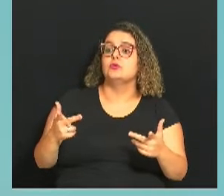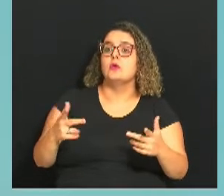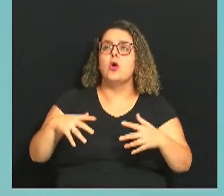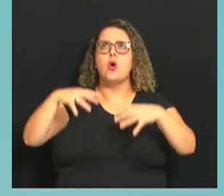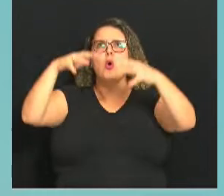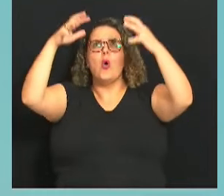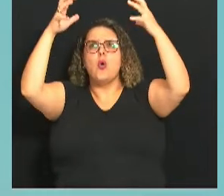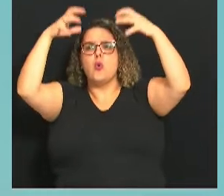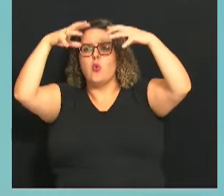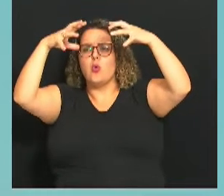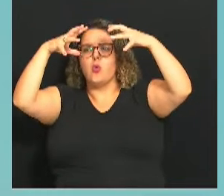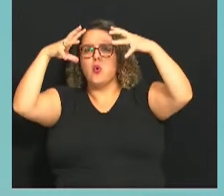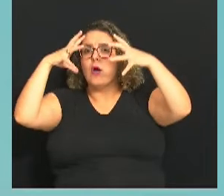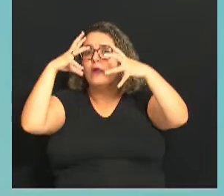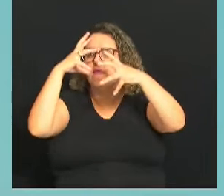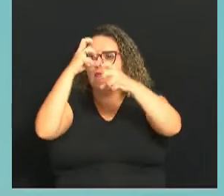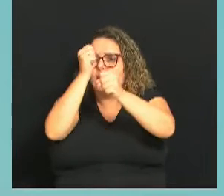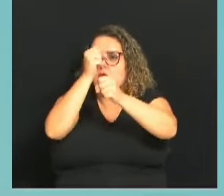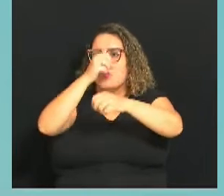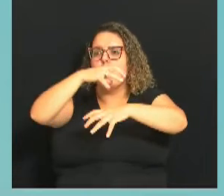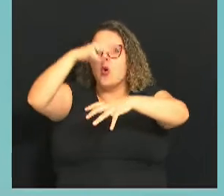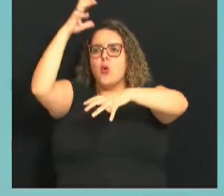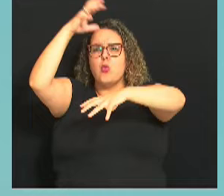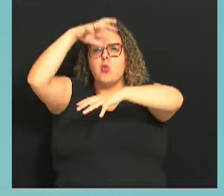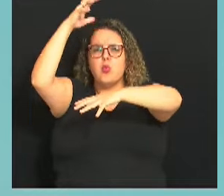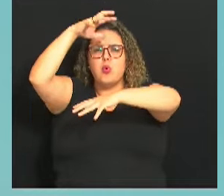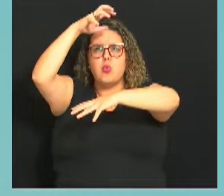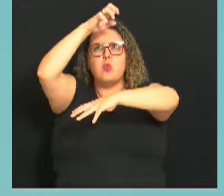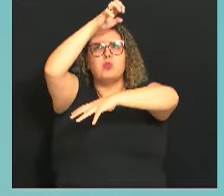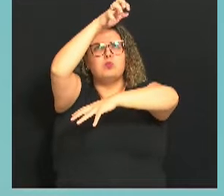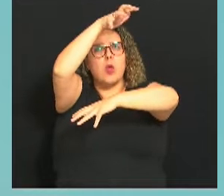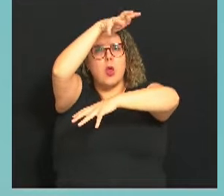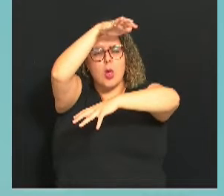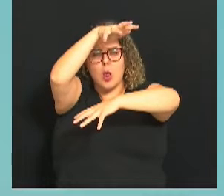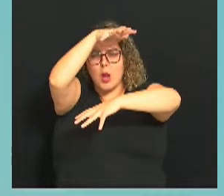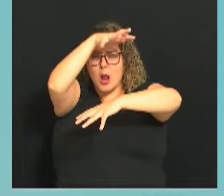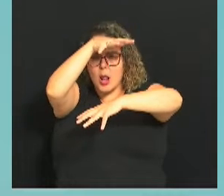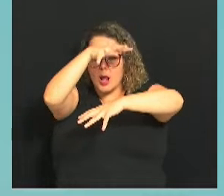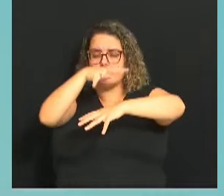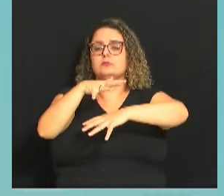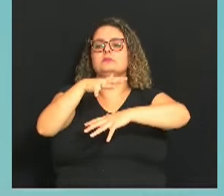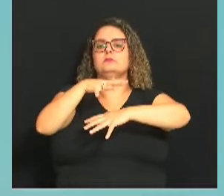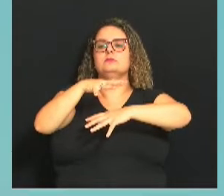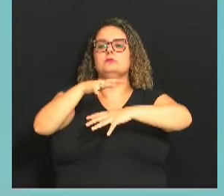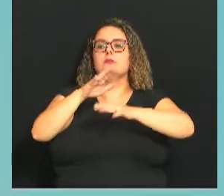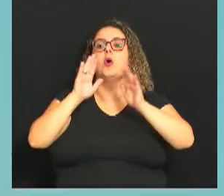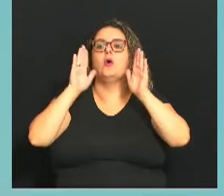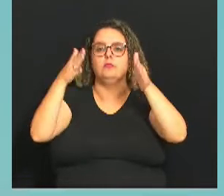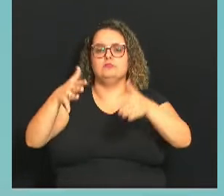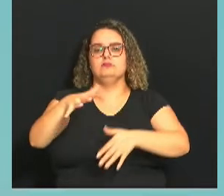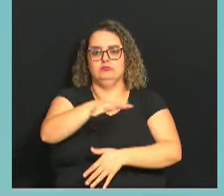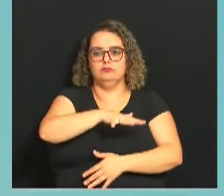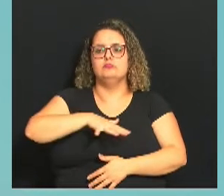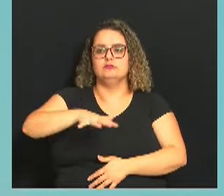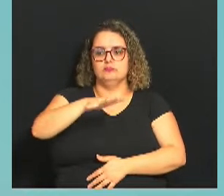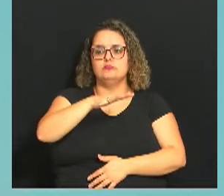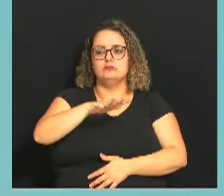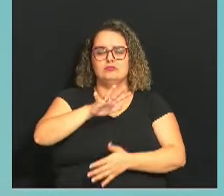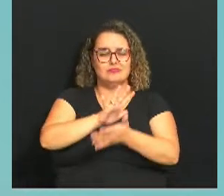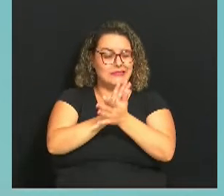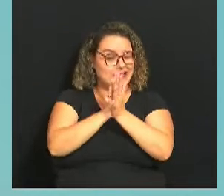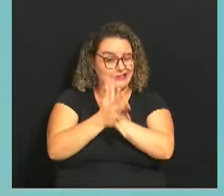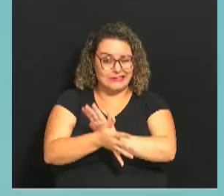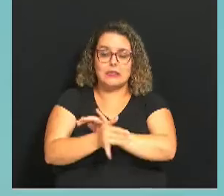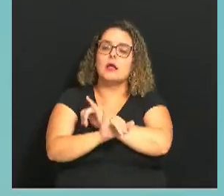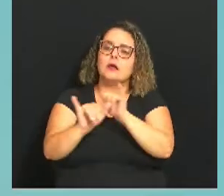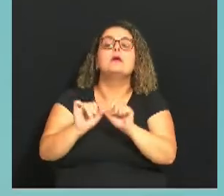foi muito intenso e bastante concentrado. E aí, por isso que atingiu de maneira muito incisiva essa área. Então, é uma tragédia